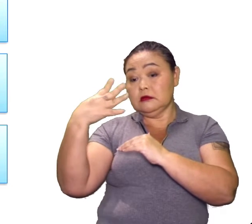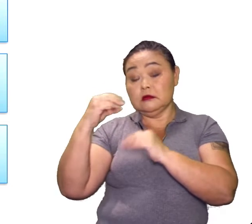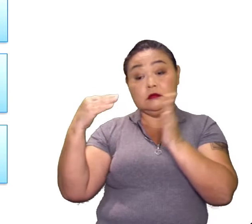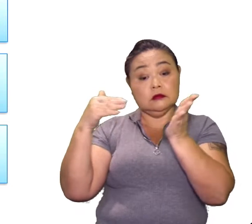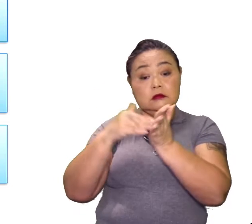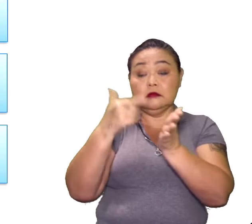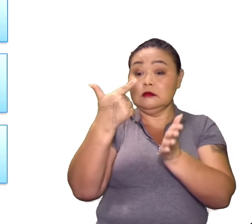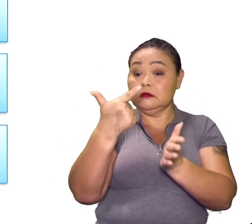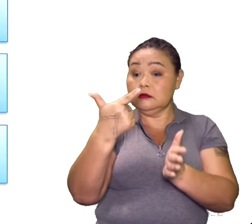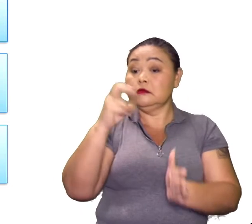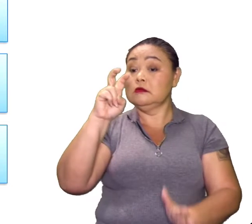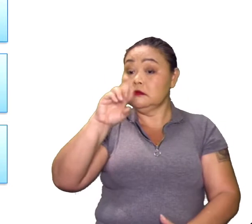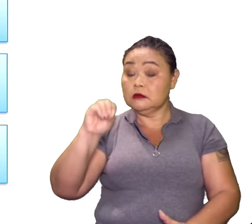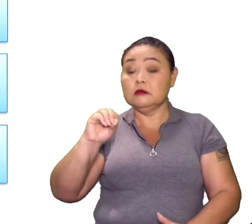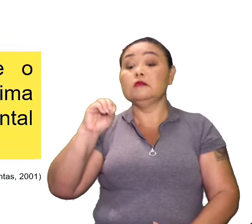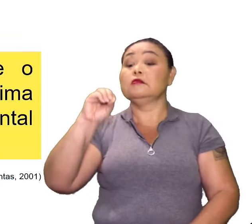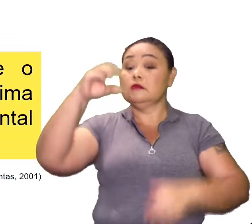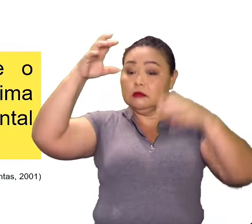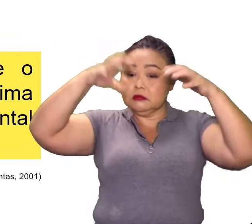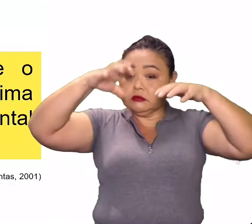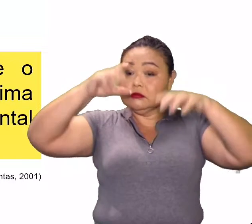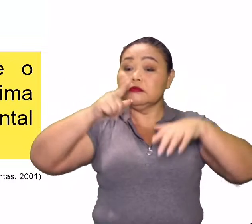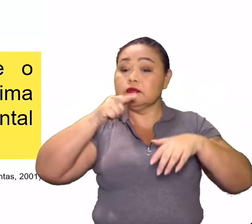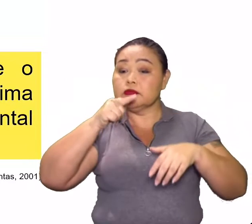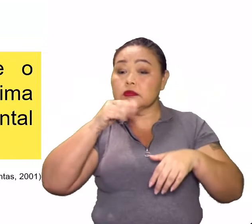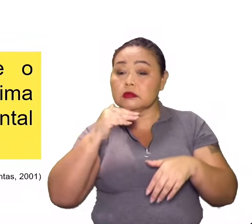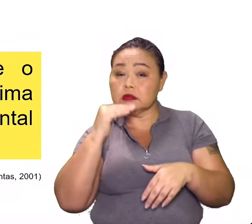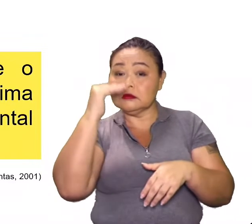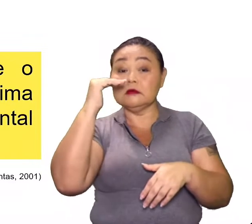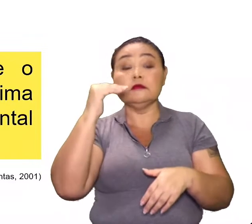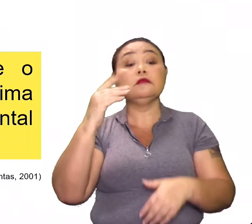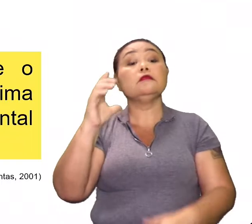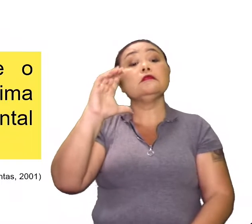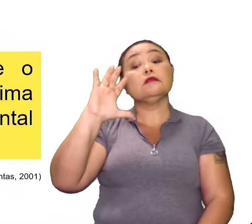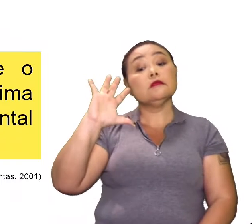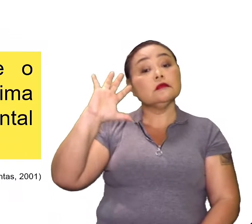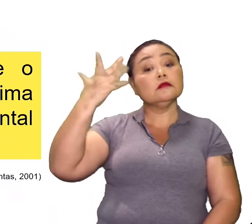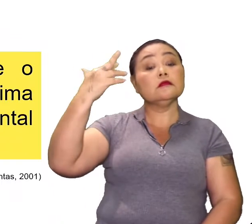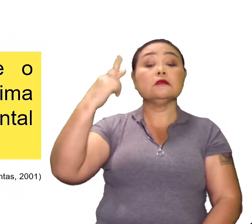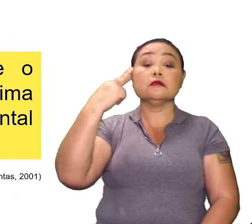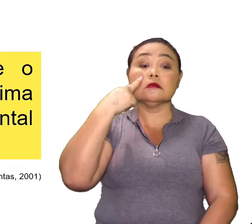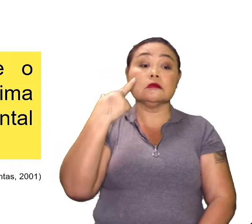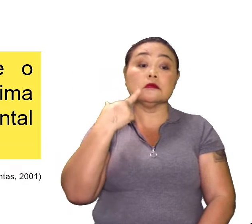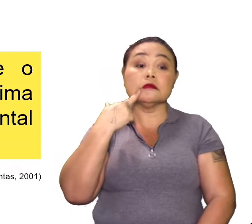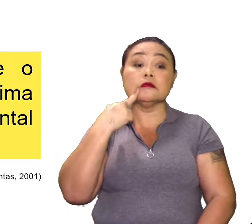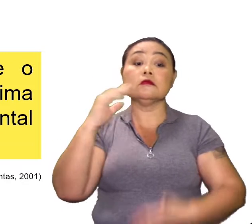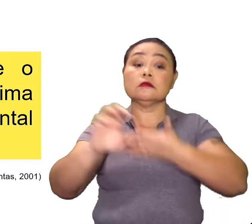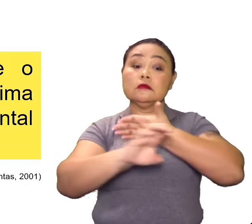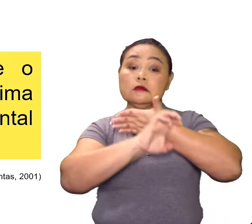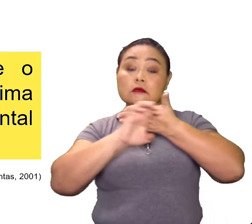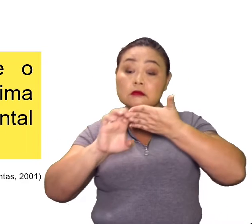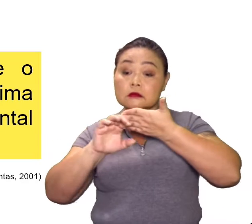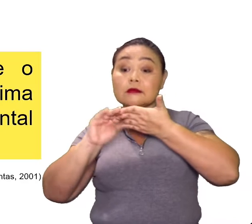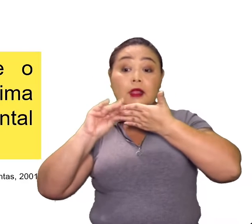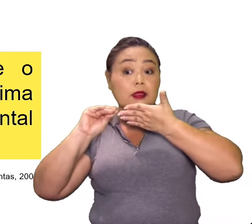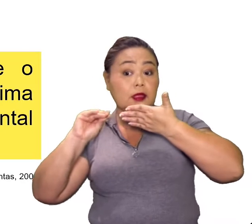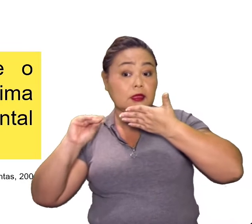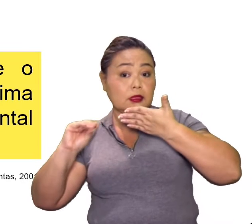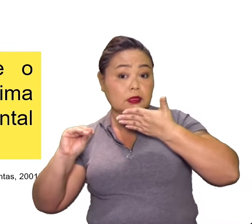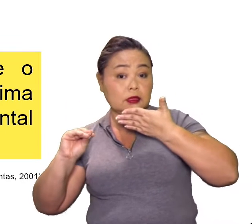1.400 a 2.500 milímetros. Sobre o clima de Rondônia, estamos no equatorial continental